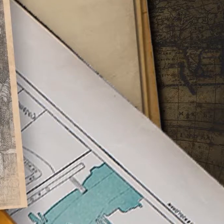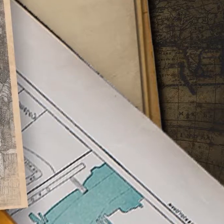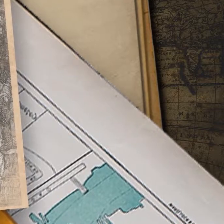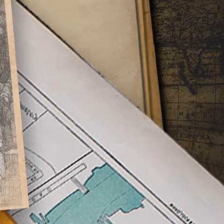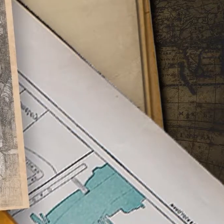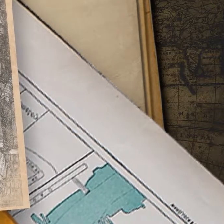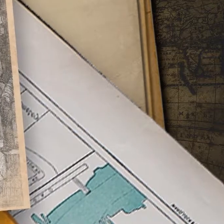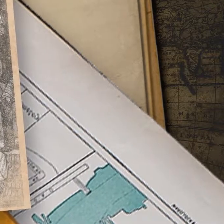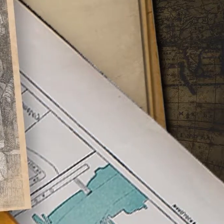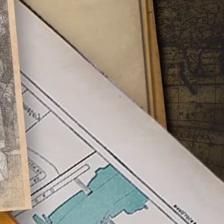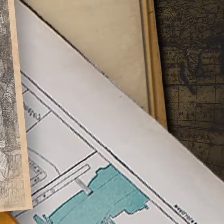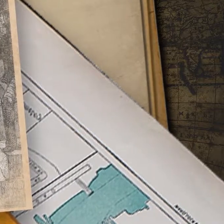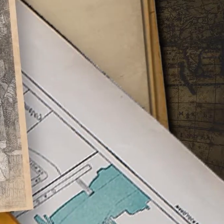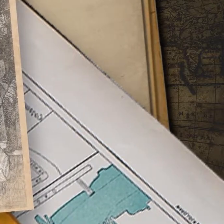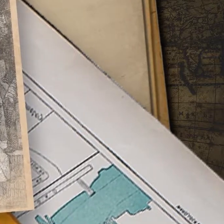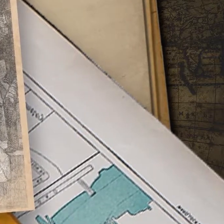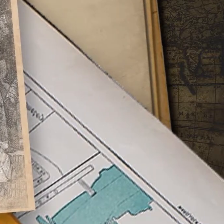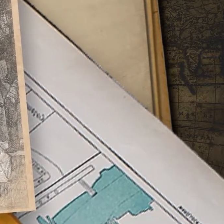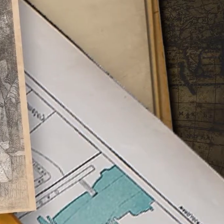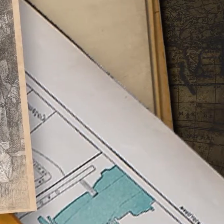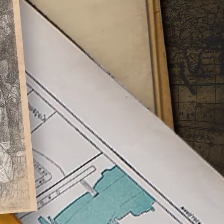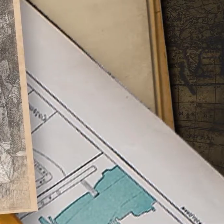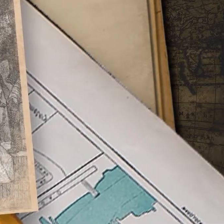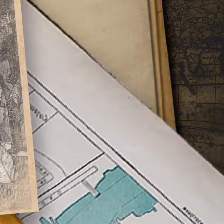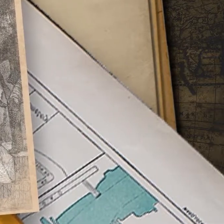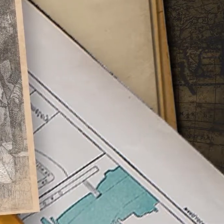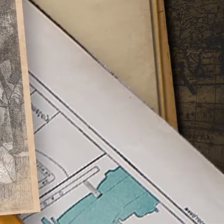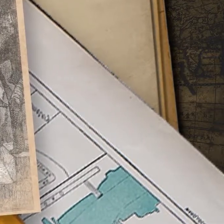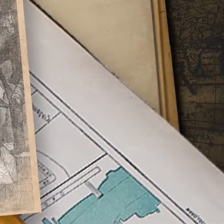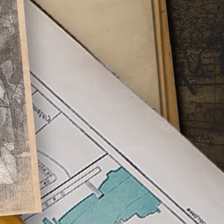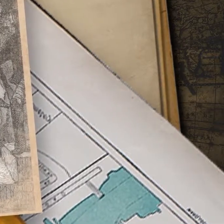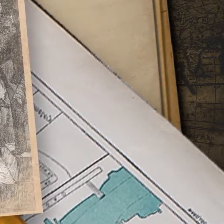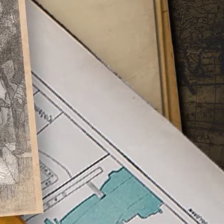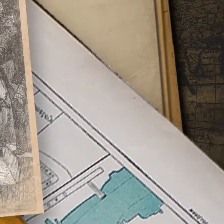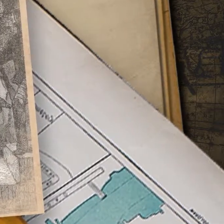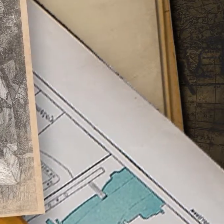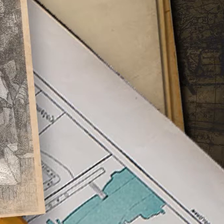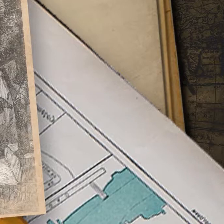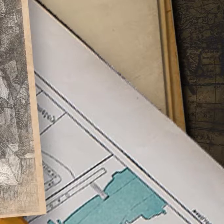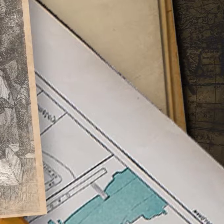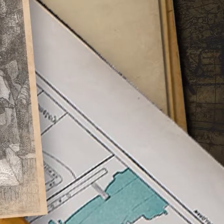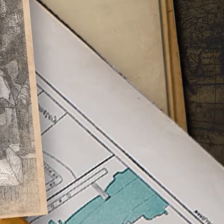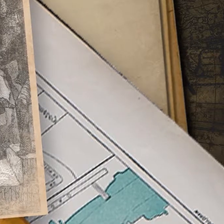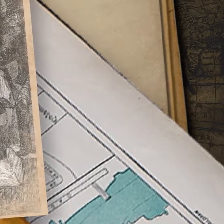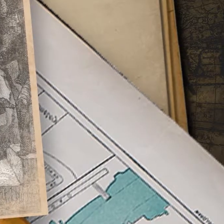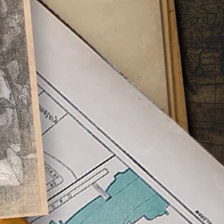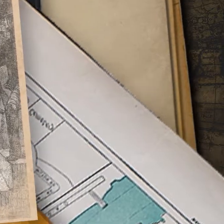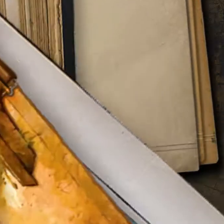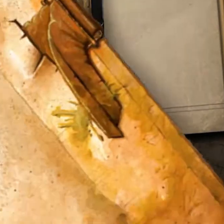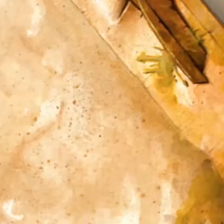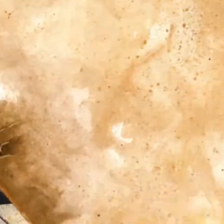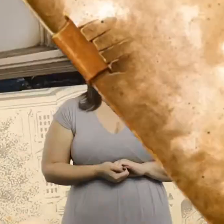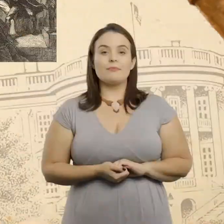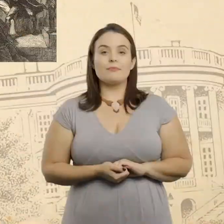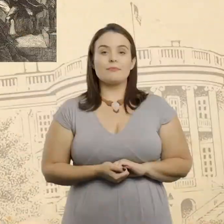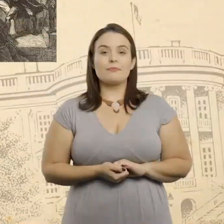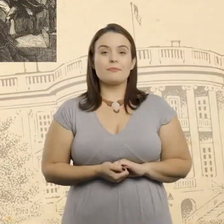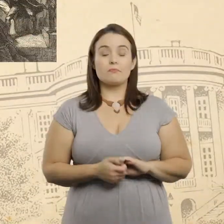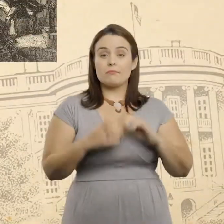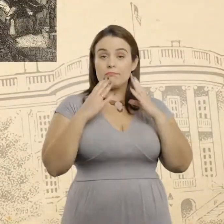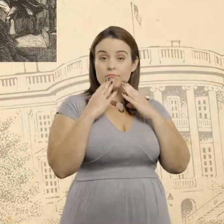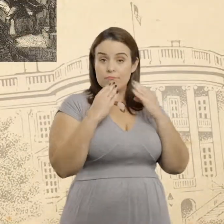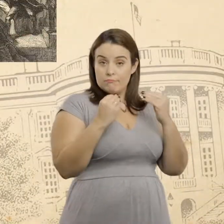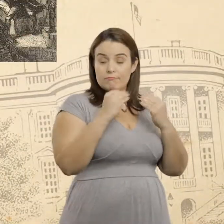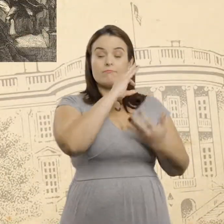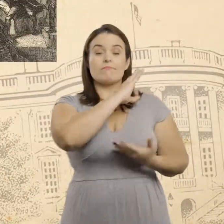homem segurando uma bandeira nas mãos, pendurado numa torre, que tem uma luminária em cima dela.